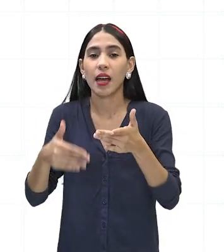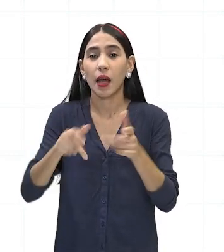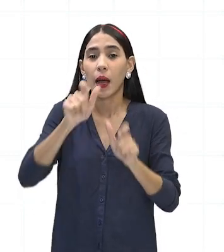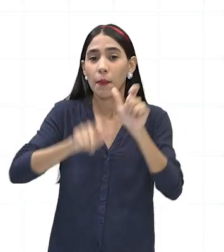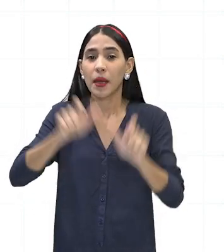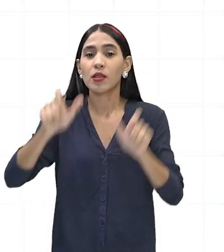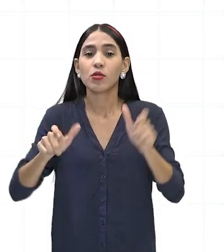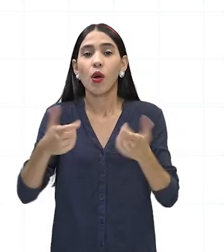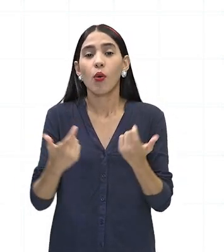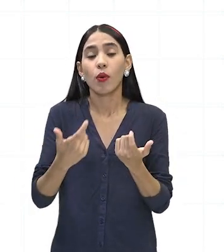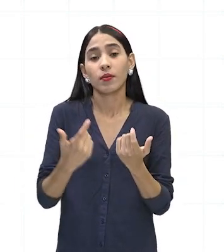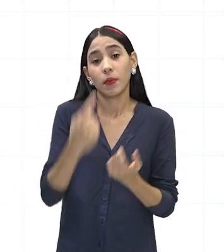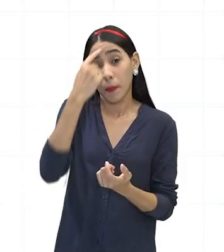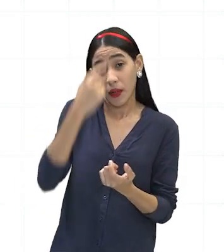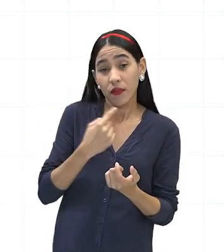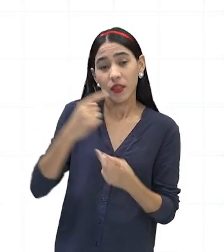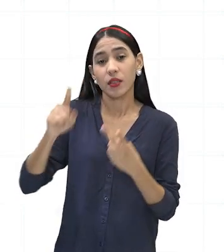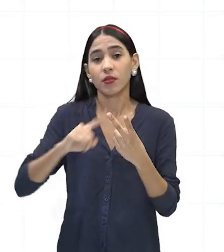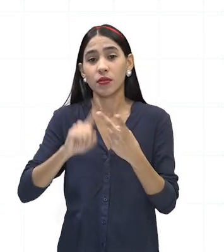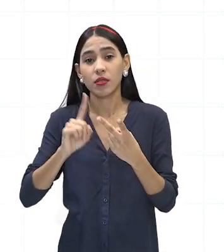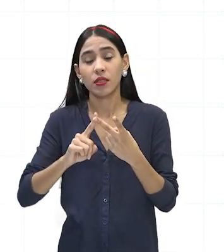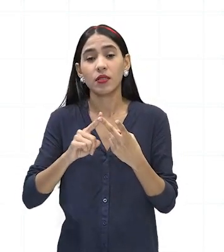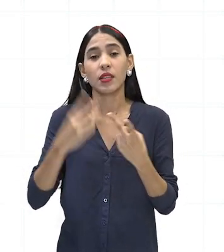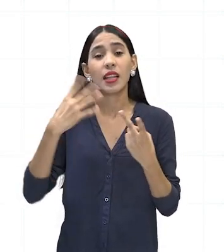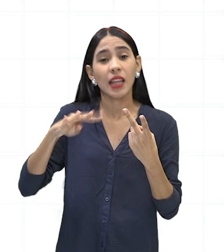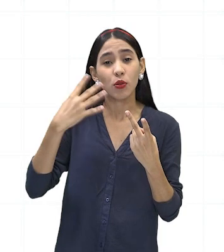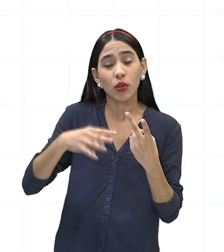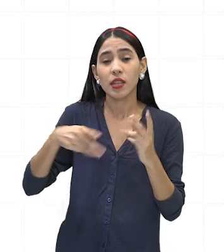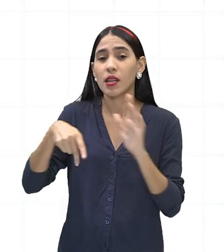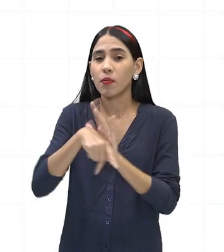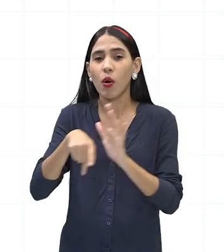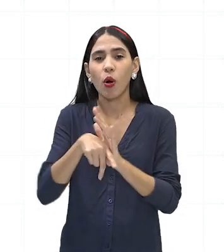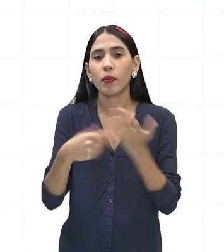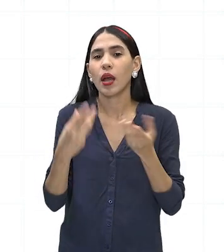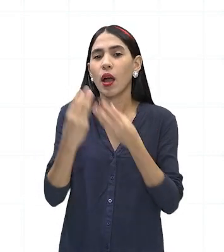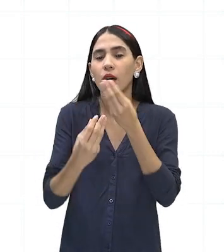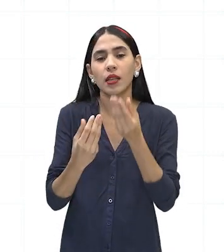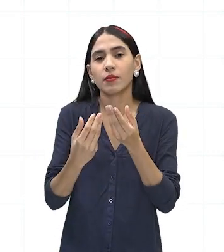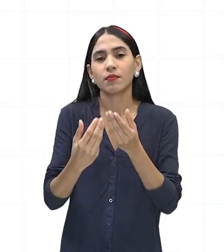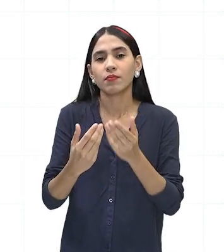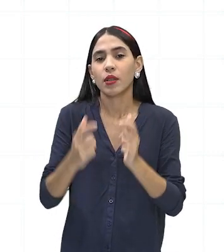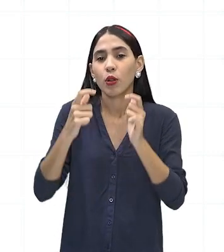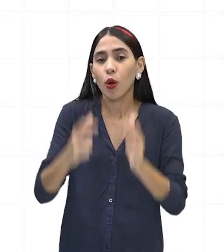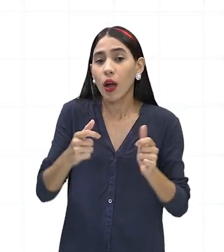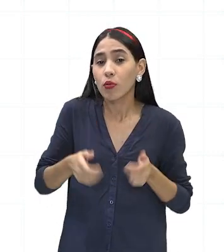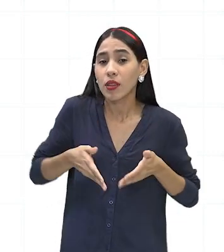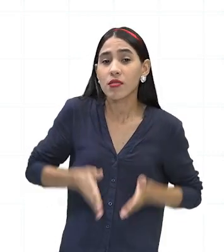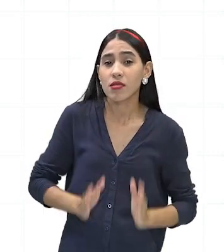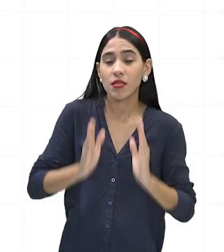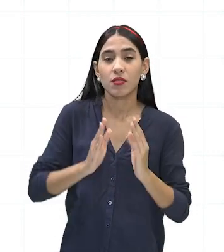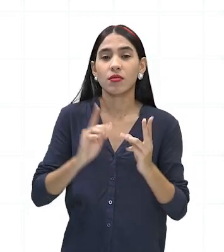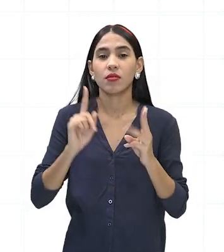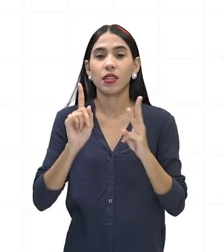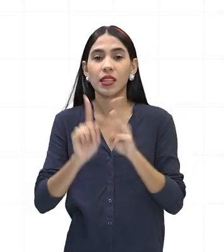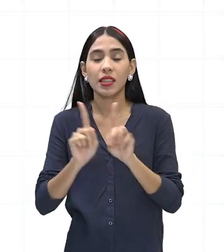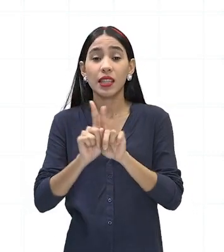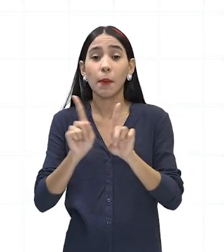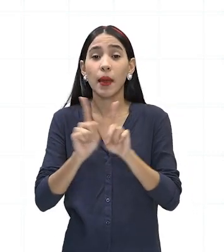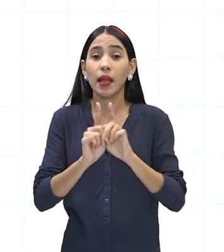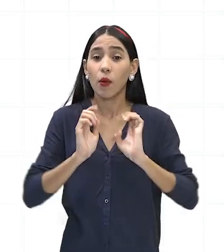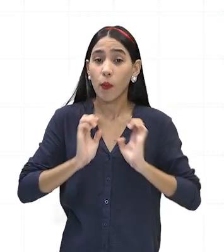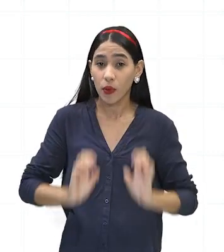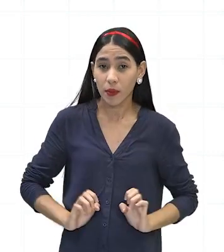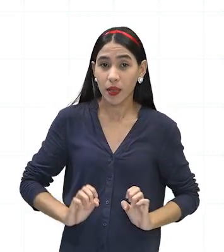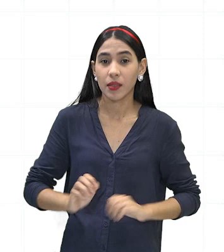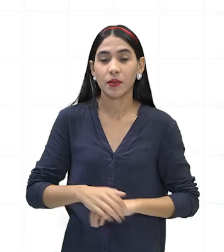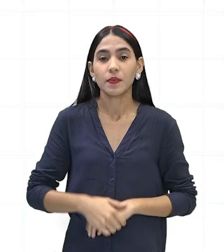à sua aparência, à sua naturalidade, ou seja, de onde ela veio, e ao seu comportamento. E aí